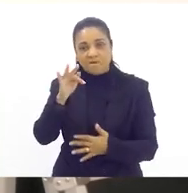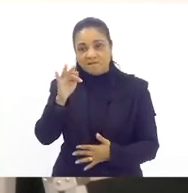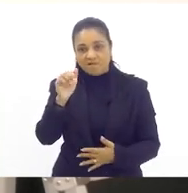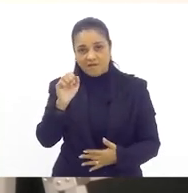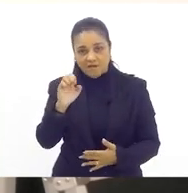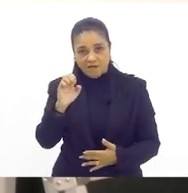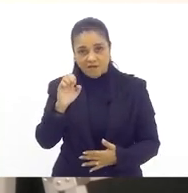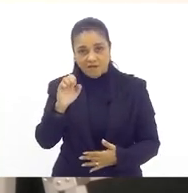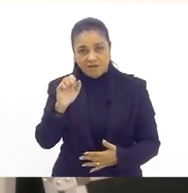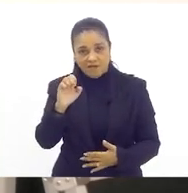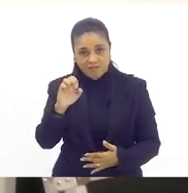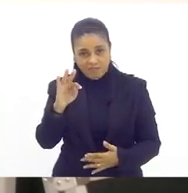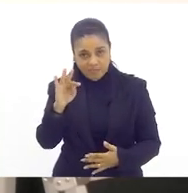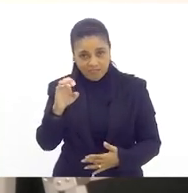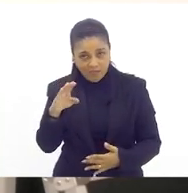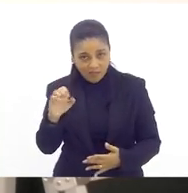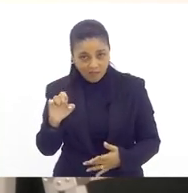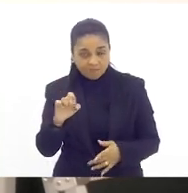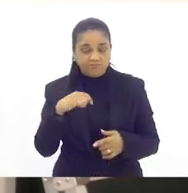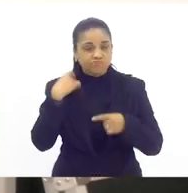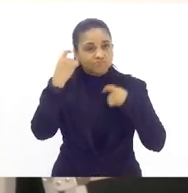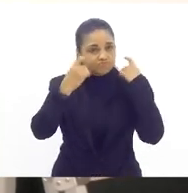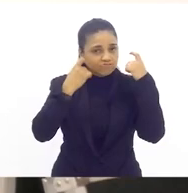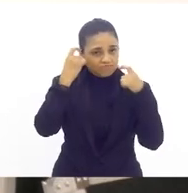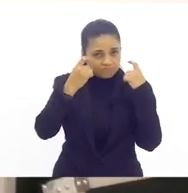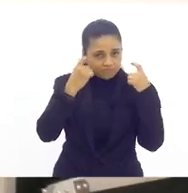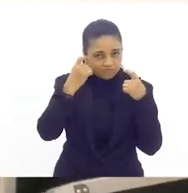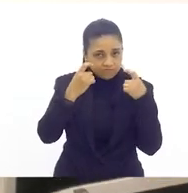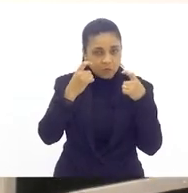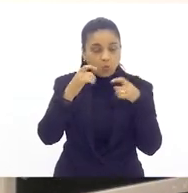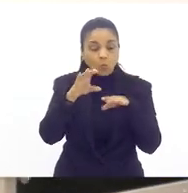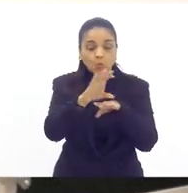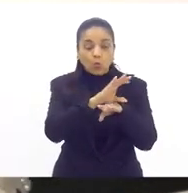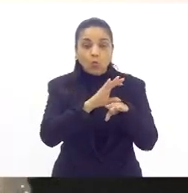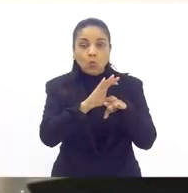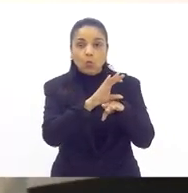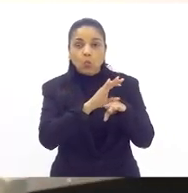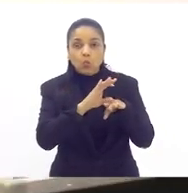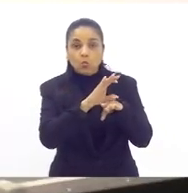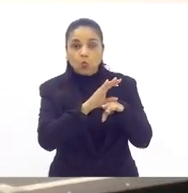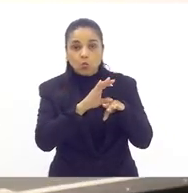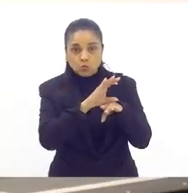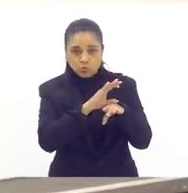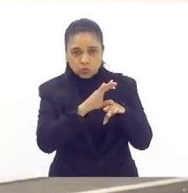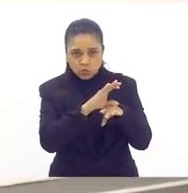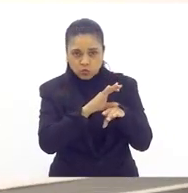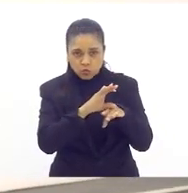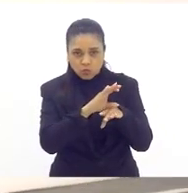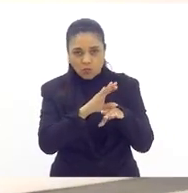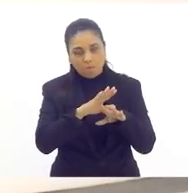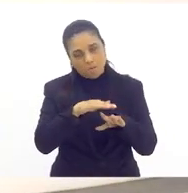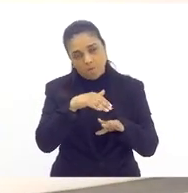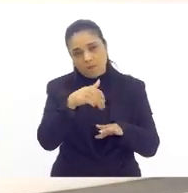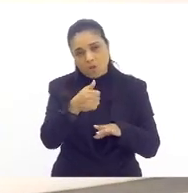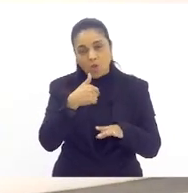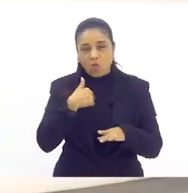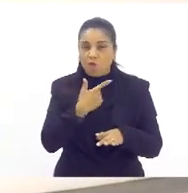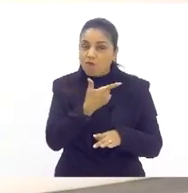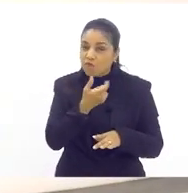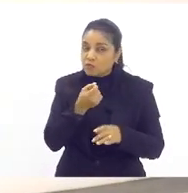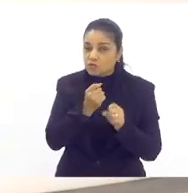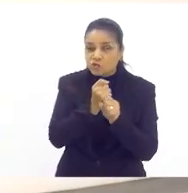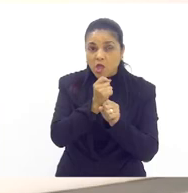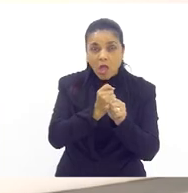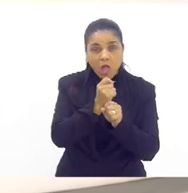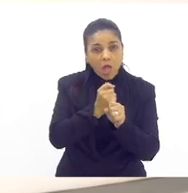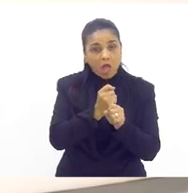a rede deputada ela tem que se preocupar também em atualizar um pouco os cursos 20 anos os